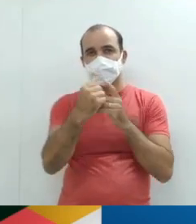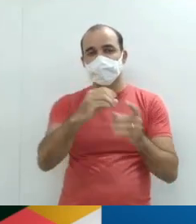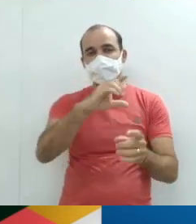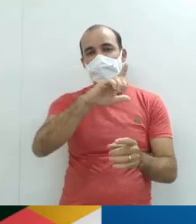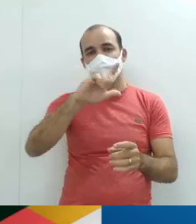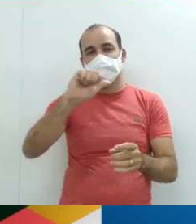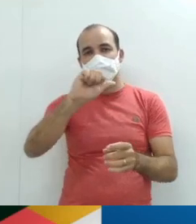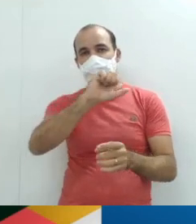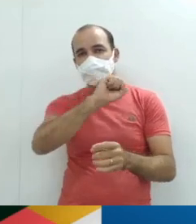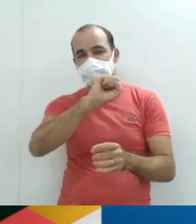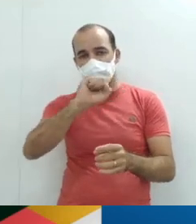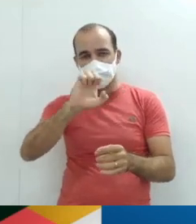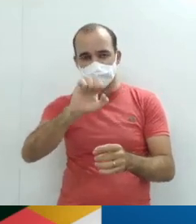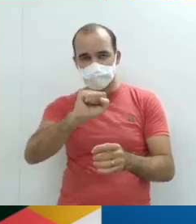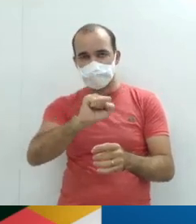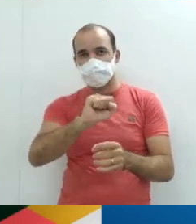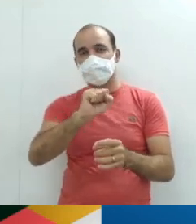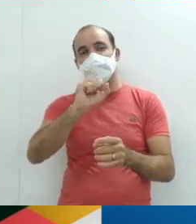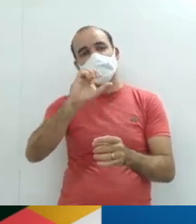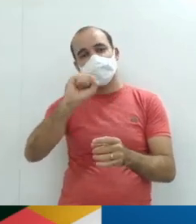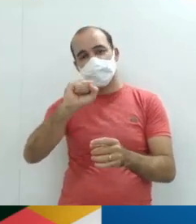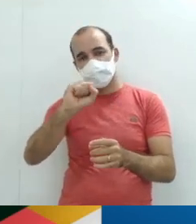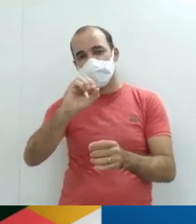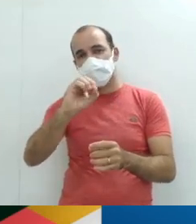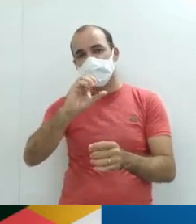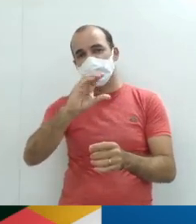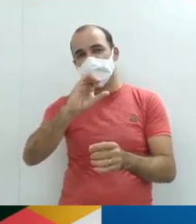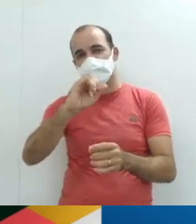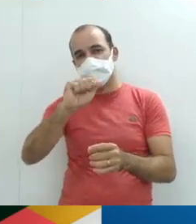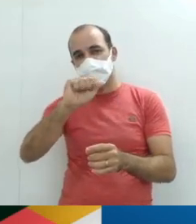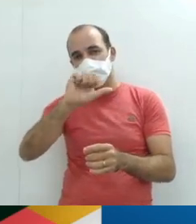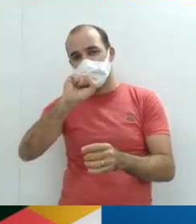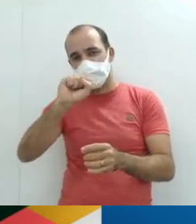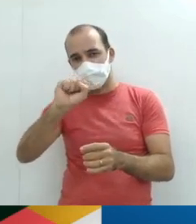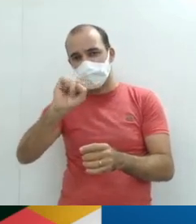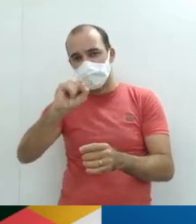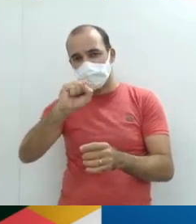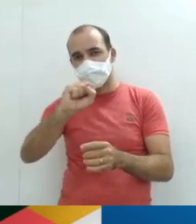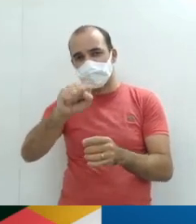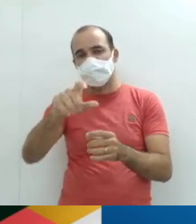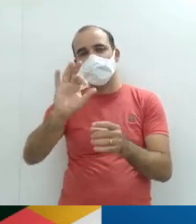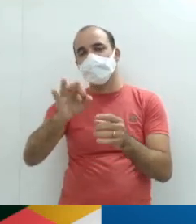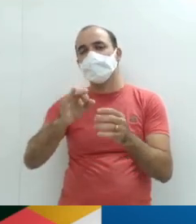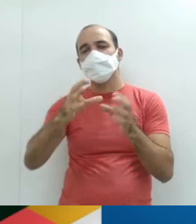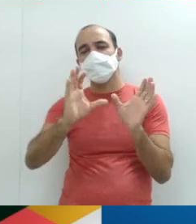ter estudado em sociologia, nas classes sociais, né, que do contexto